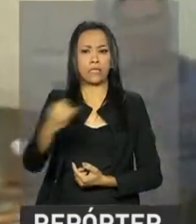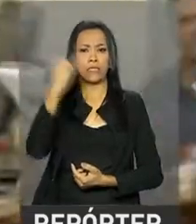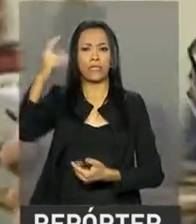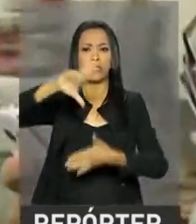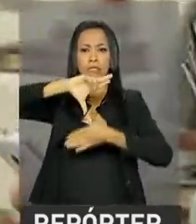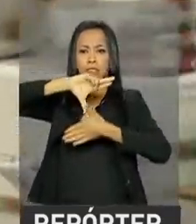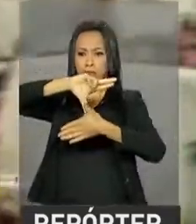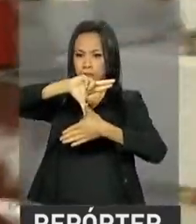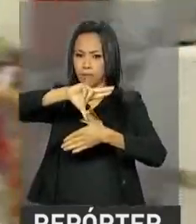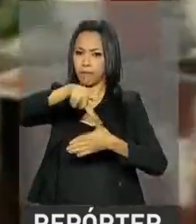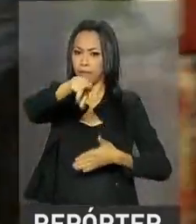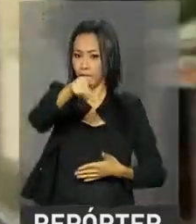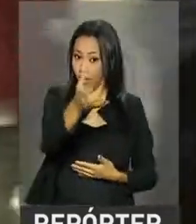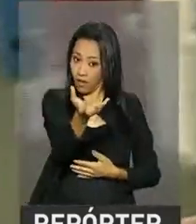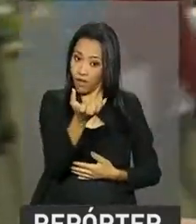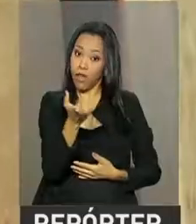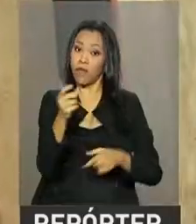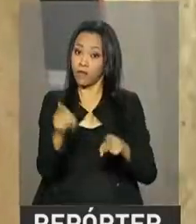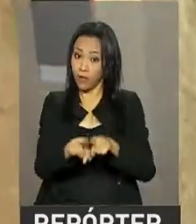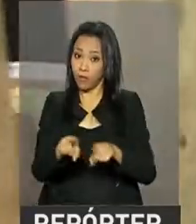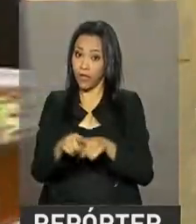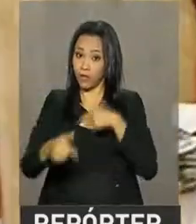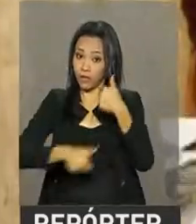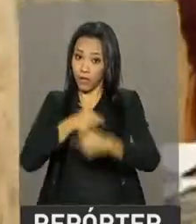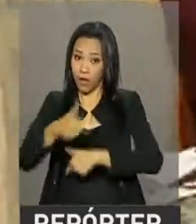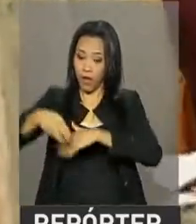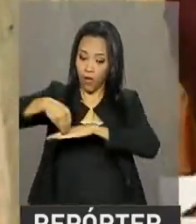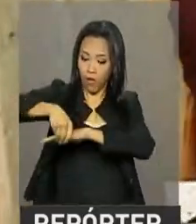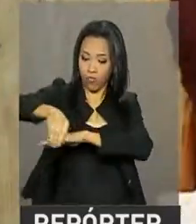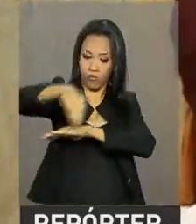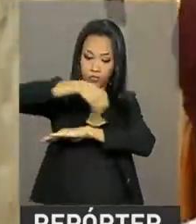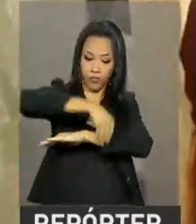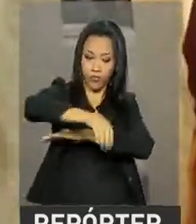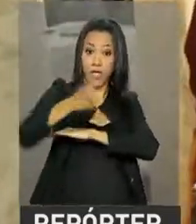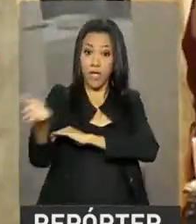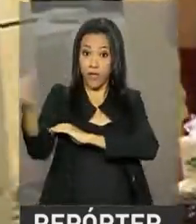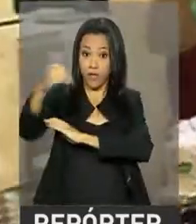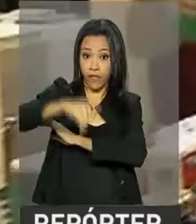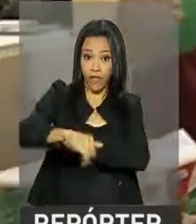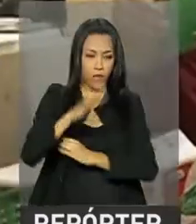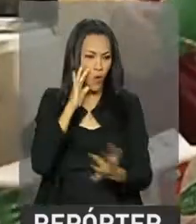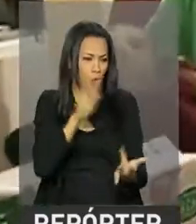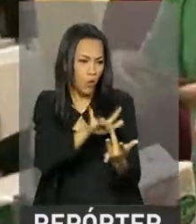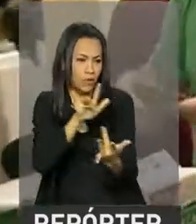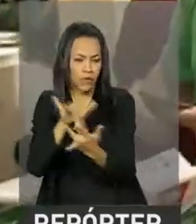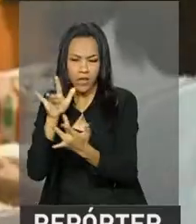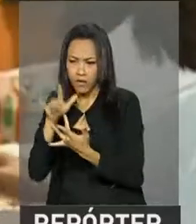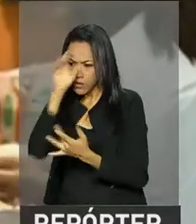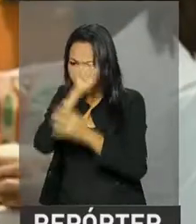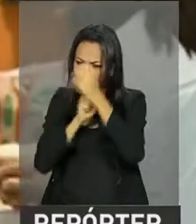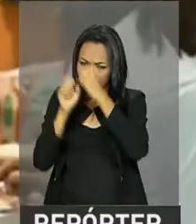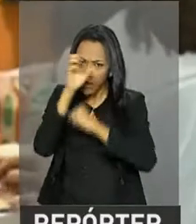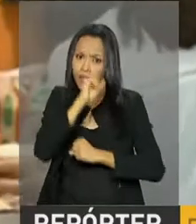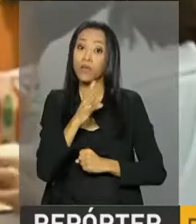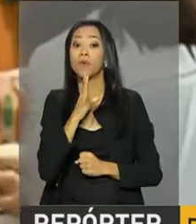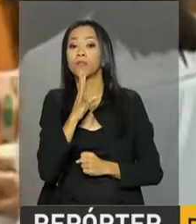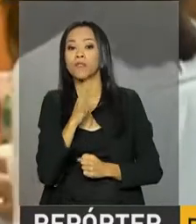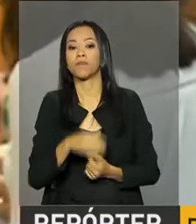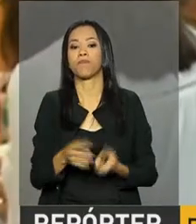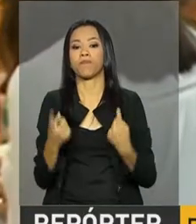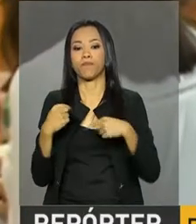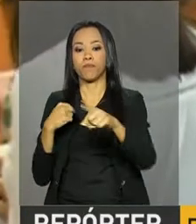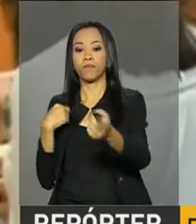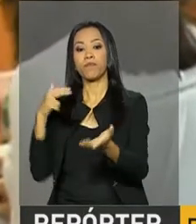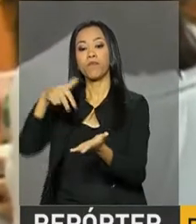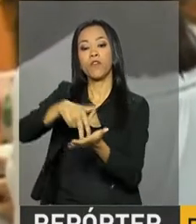que planeja se tornar um produtor orgânico de hortaliças, veio à feira para fazer contatos e aprender. Vim conhecer mais sobre a